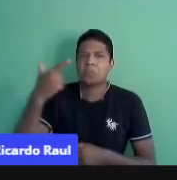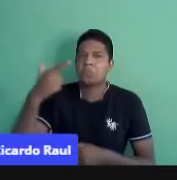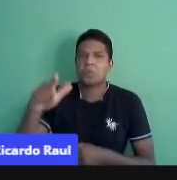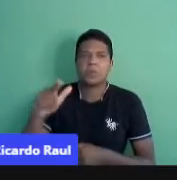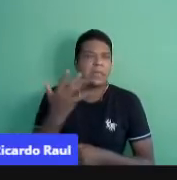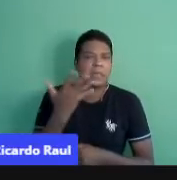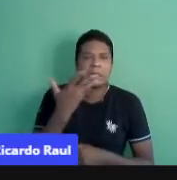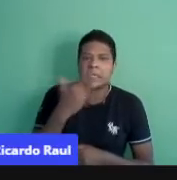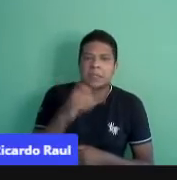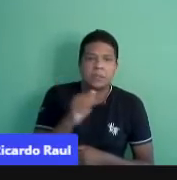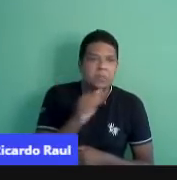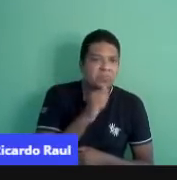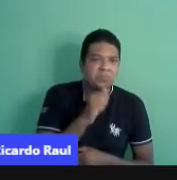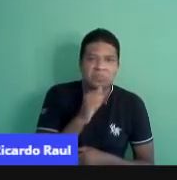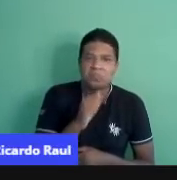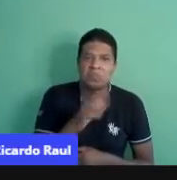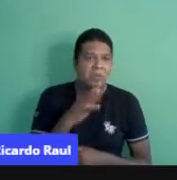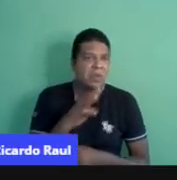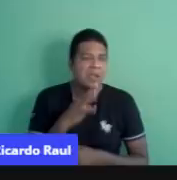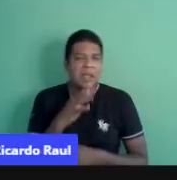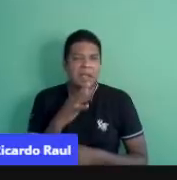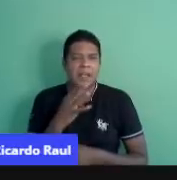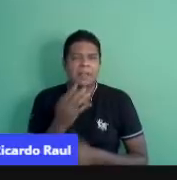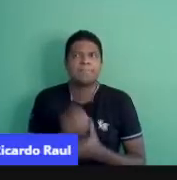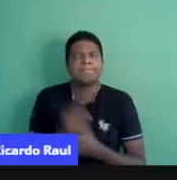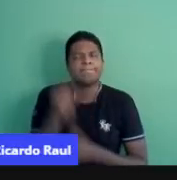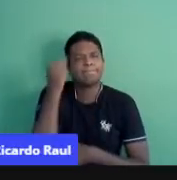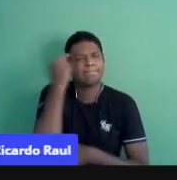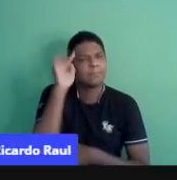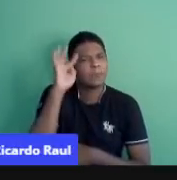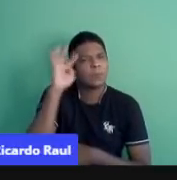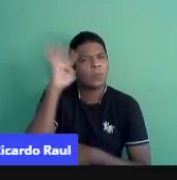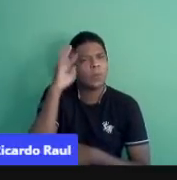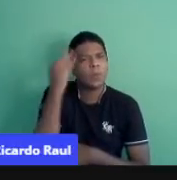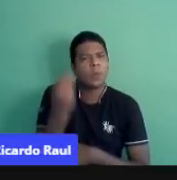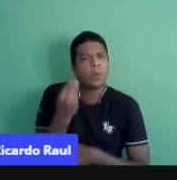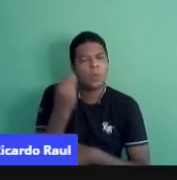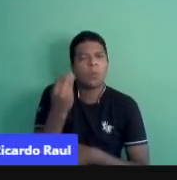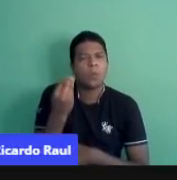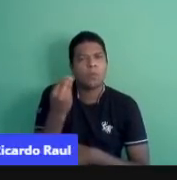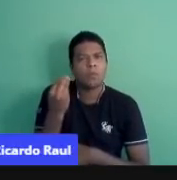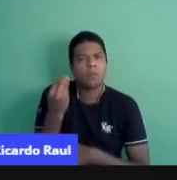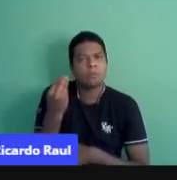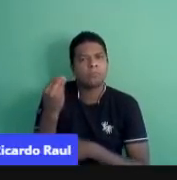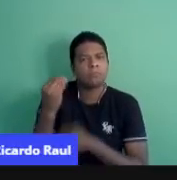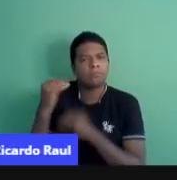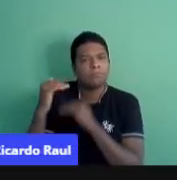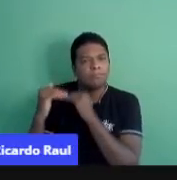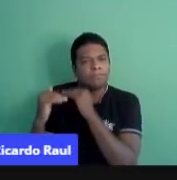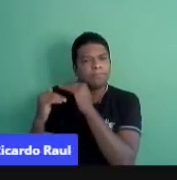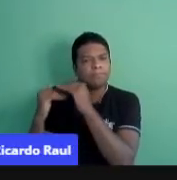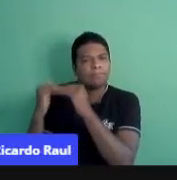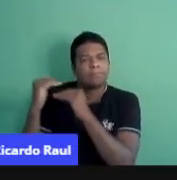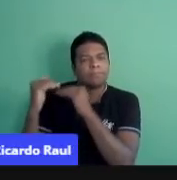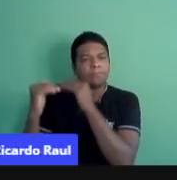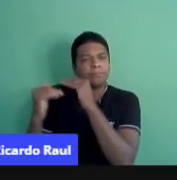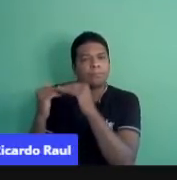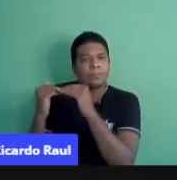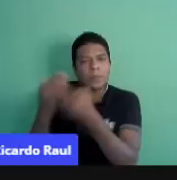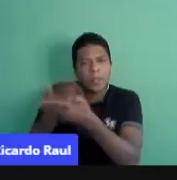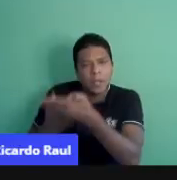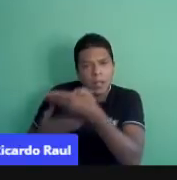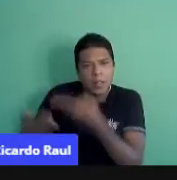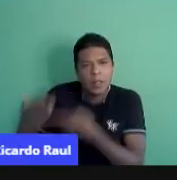ainda. Isso traz uma reflexão de como que está sendo construída essa relação do outro